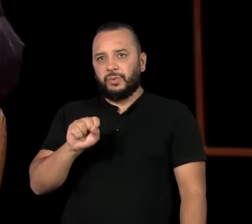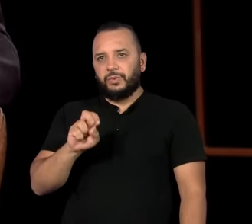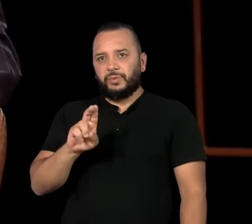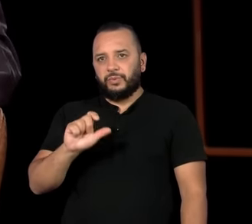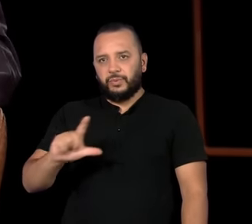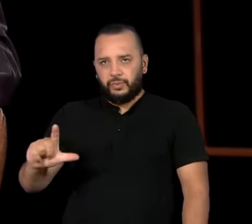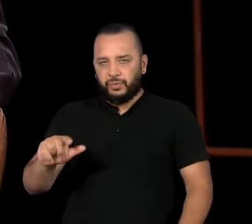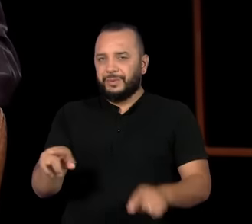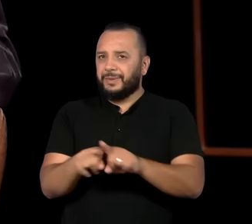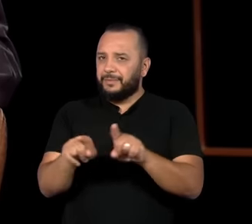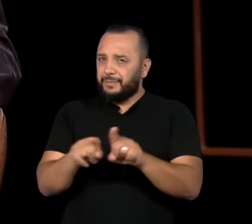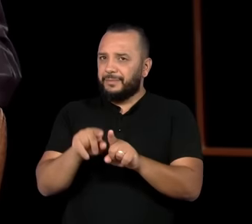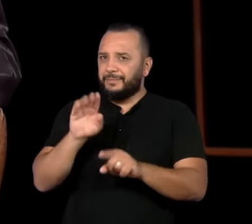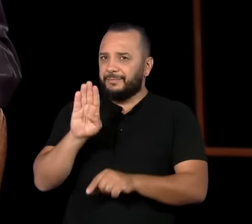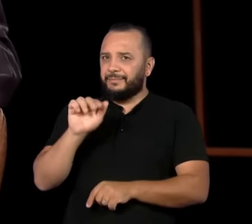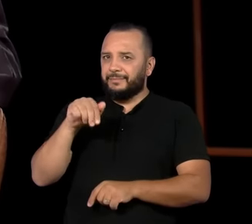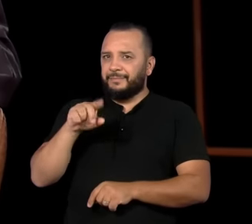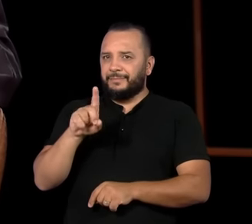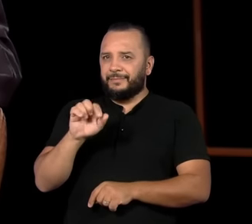Bandeirantes.